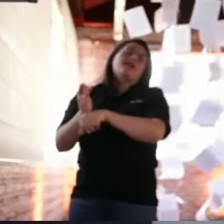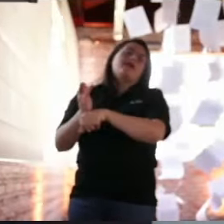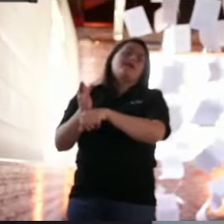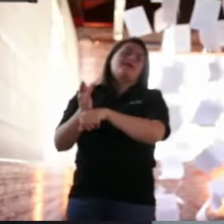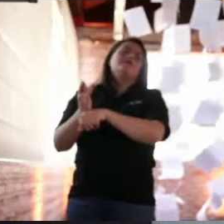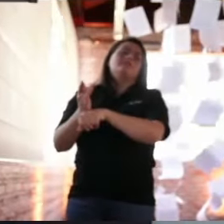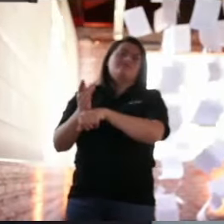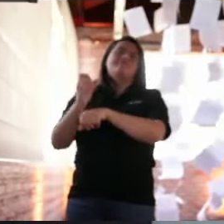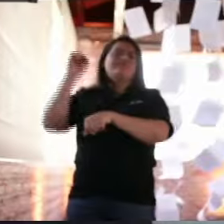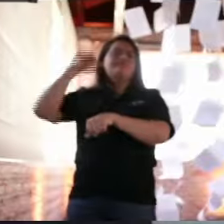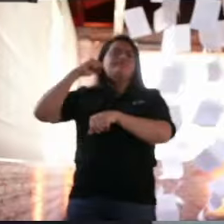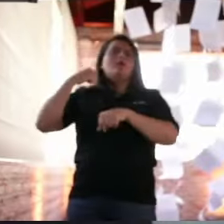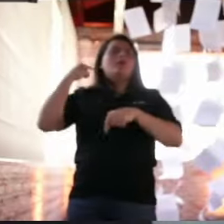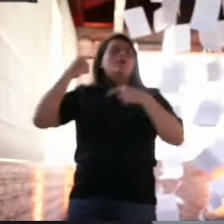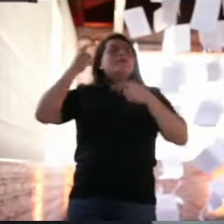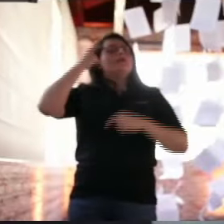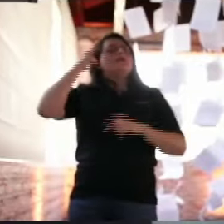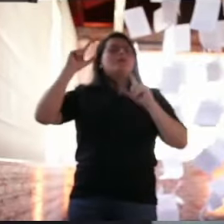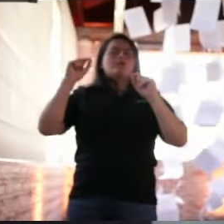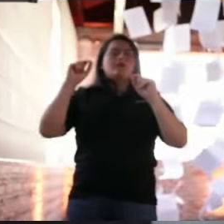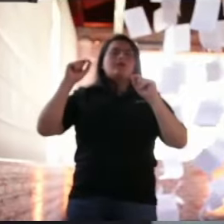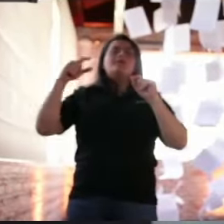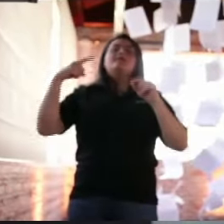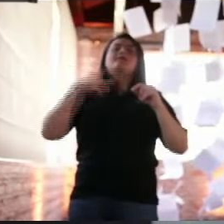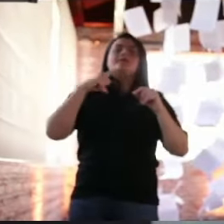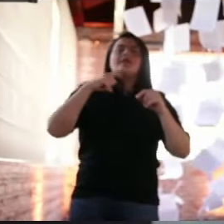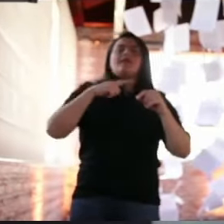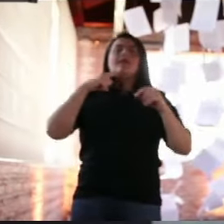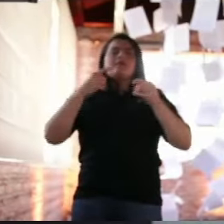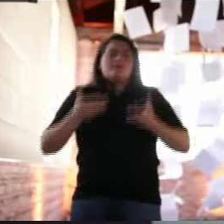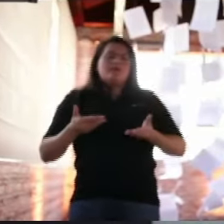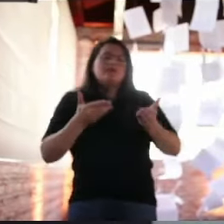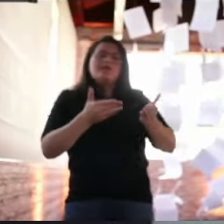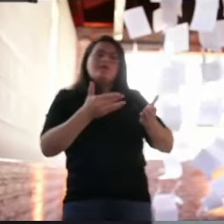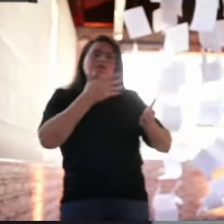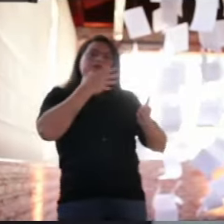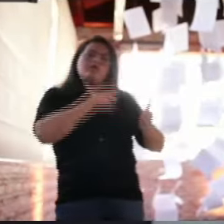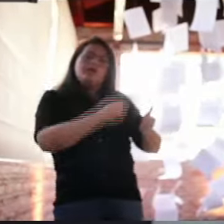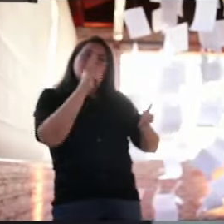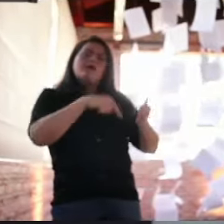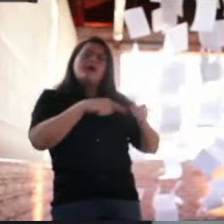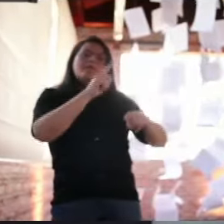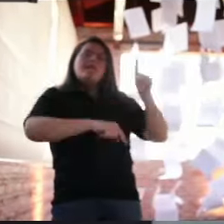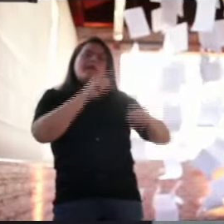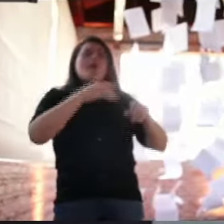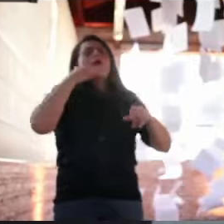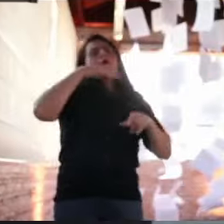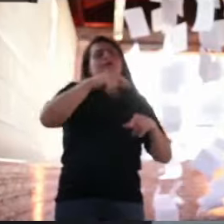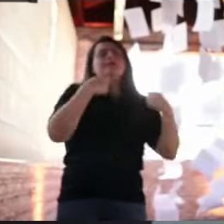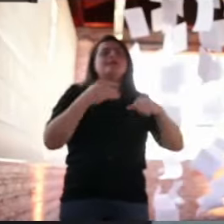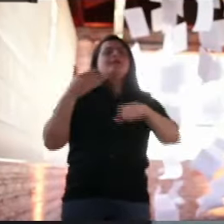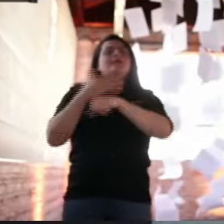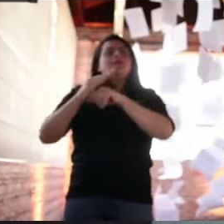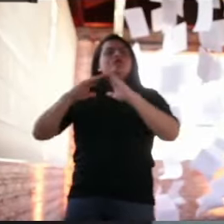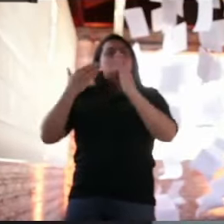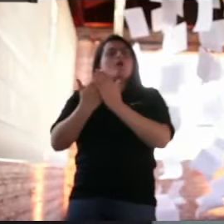numa loucura de achar que o que tem que oferecer para os filhos são coisas materiais Claro que ele tem que estar na escola bilíngue